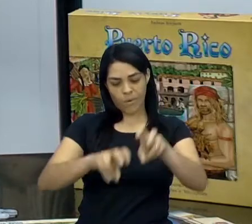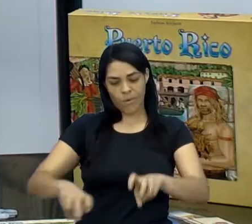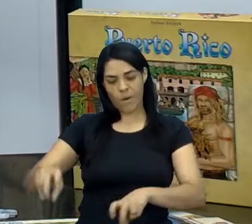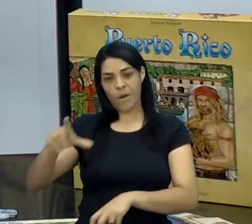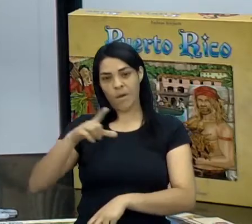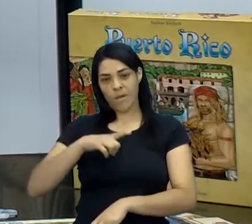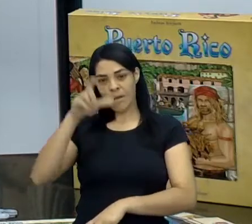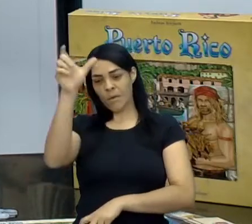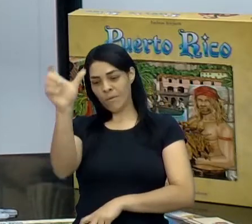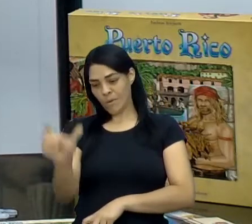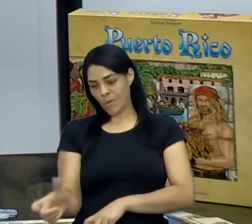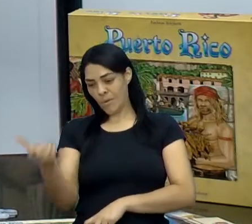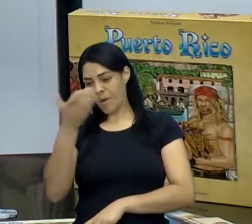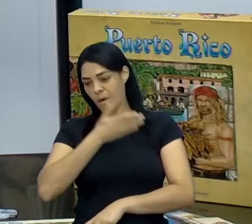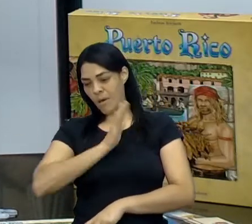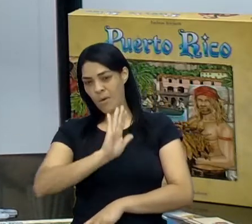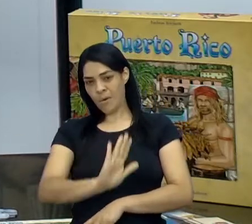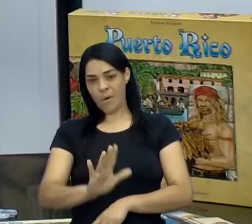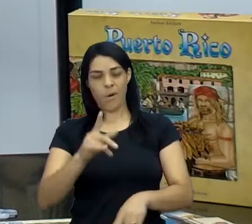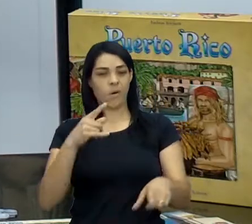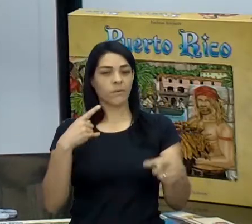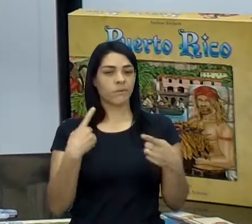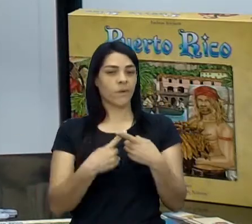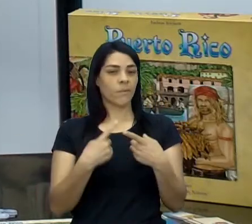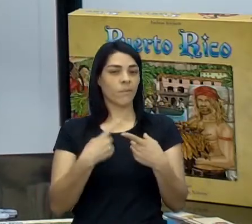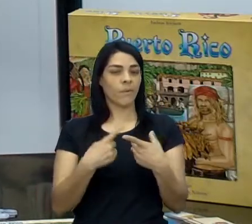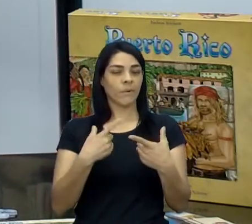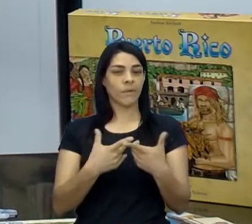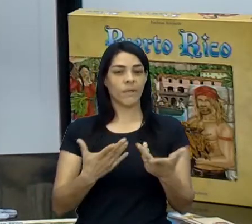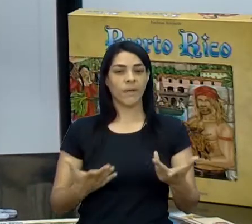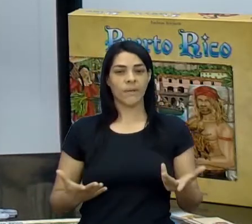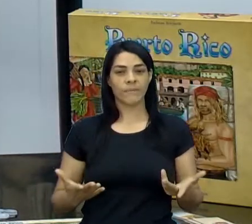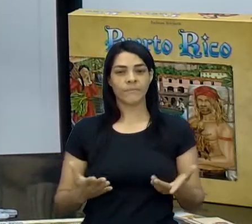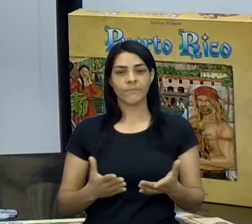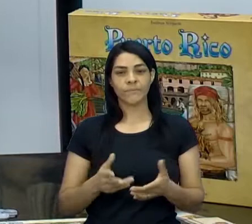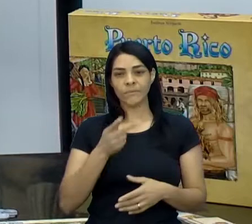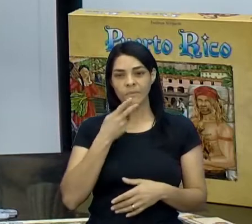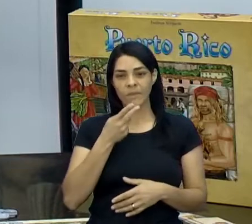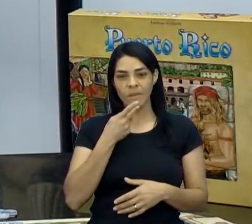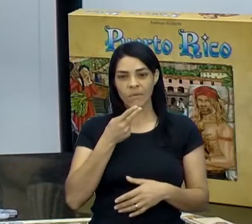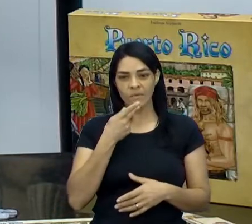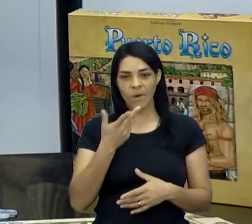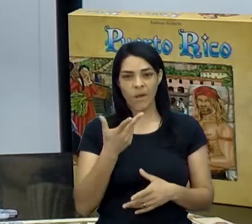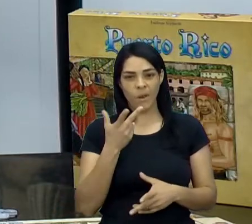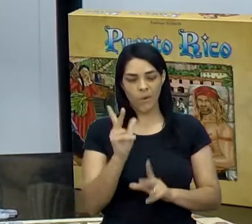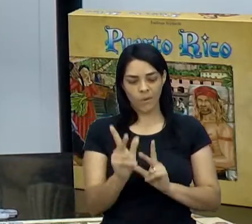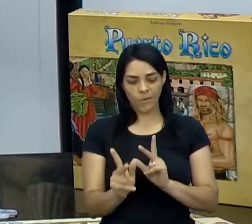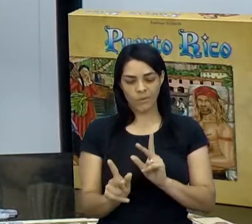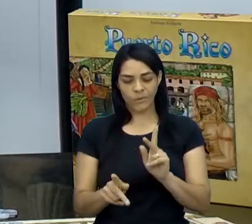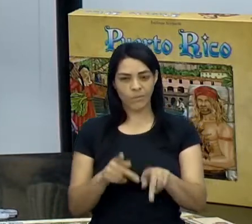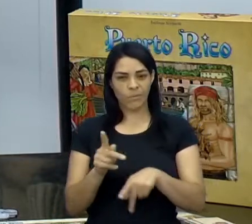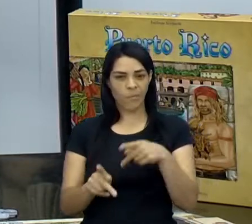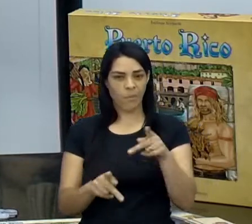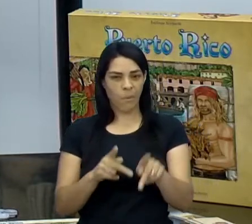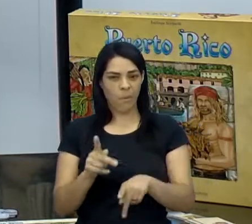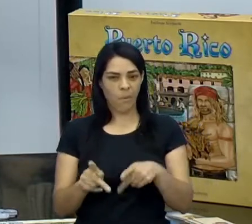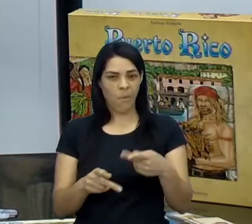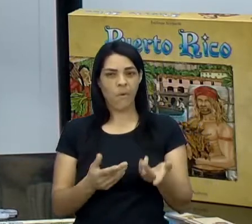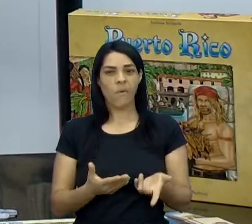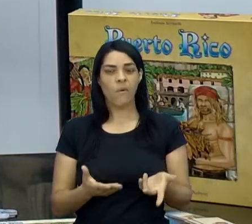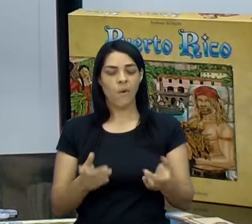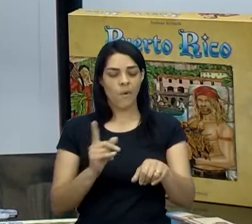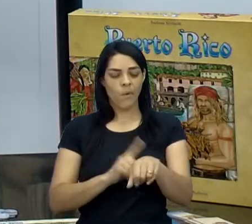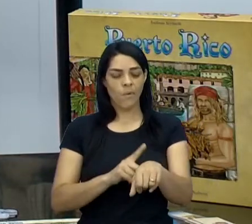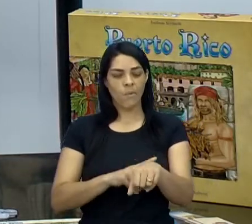considera um jogo bastante punitivo, porque aqui ó, ele falou de fome, né? Então você todo determinado momento do